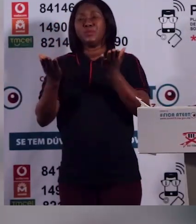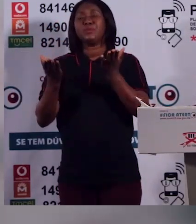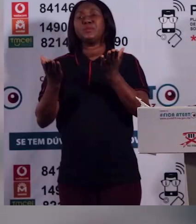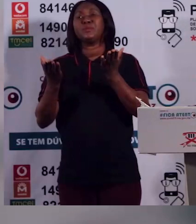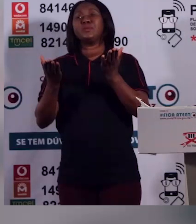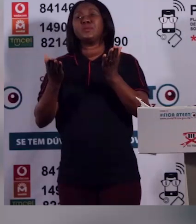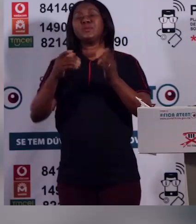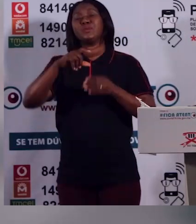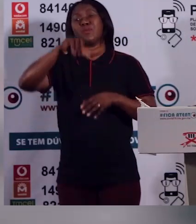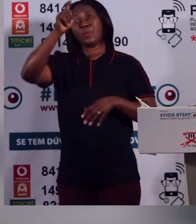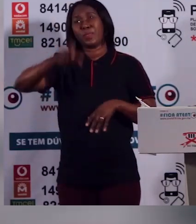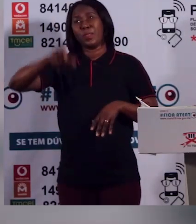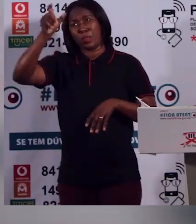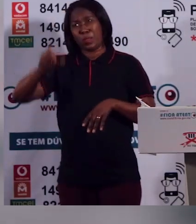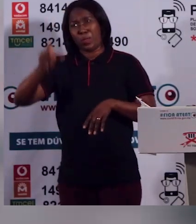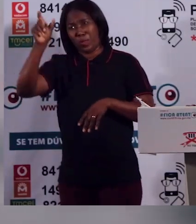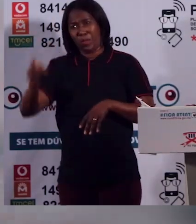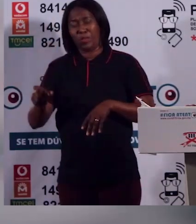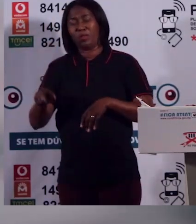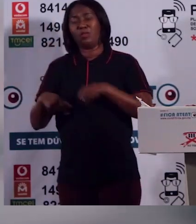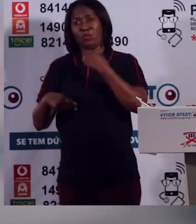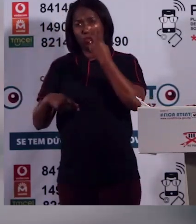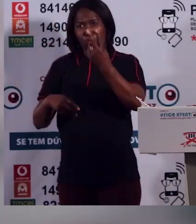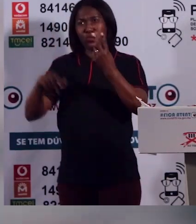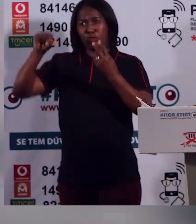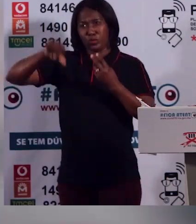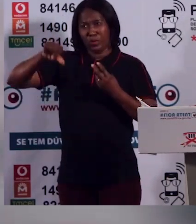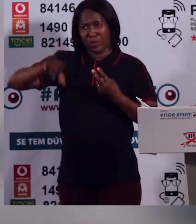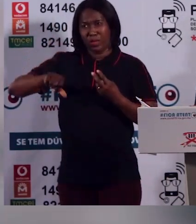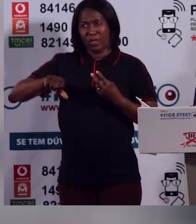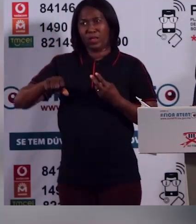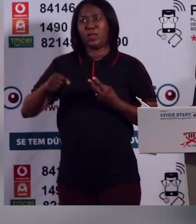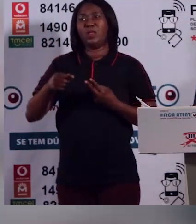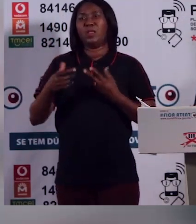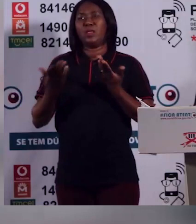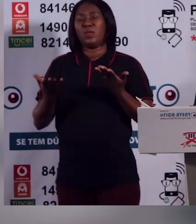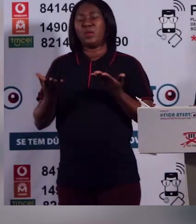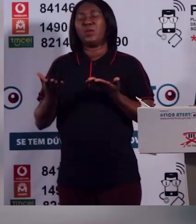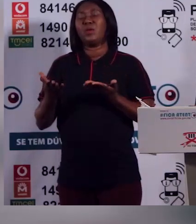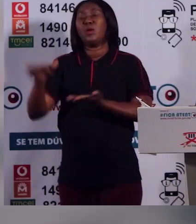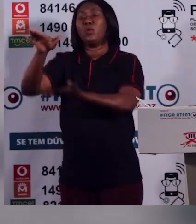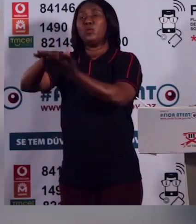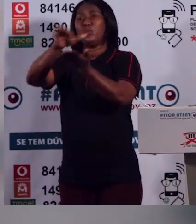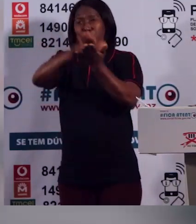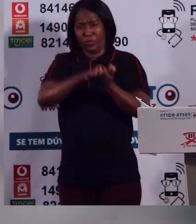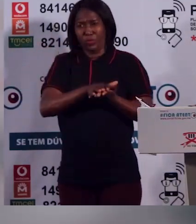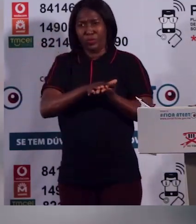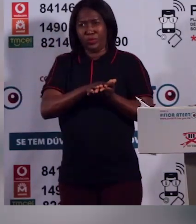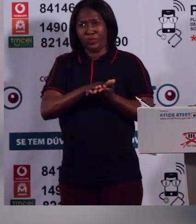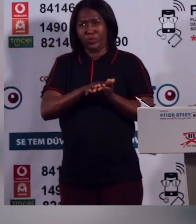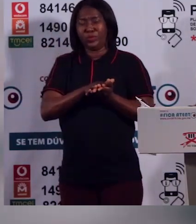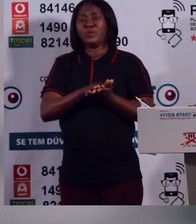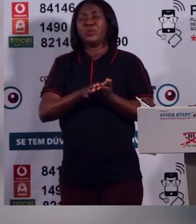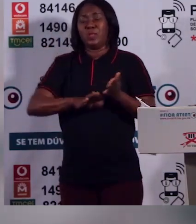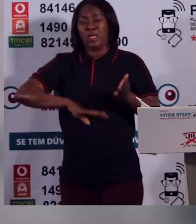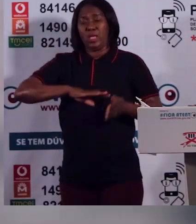gráficos, 2 sobre idade e 1 sobre sintomatologia. Em termos de distribuição do número de casos por